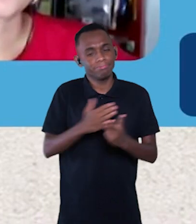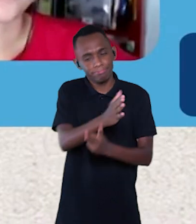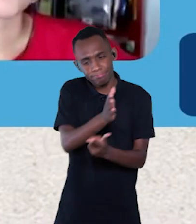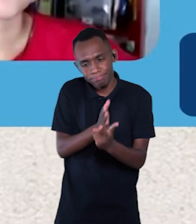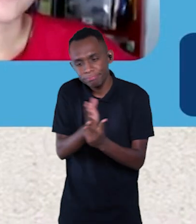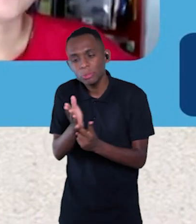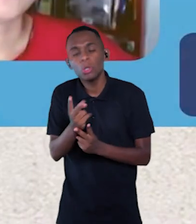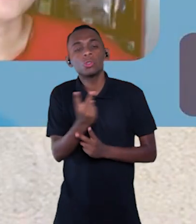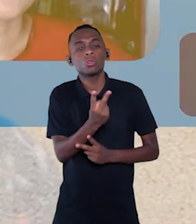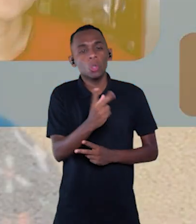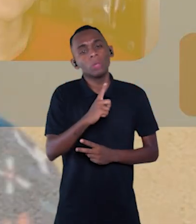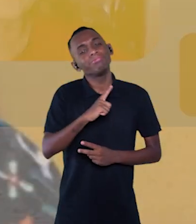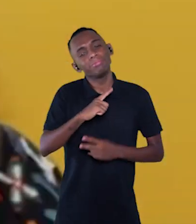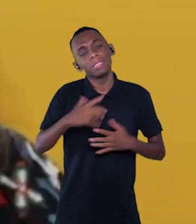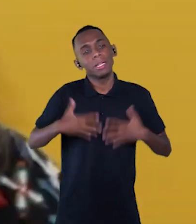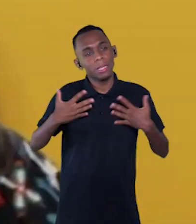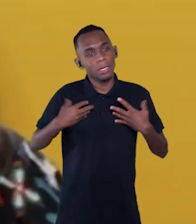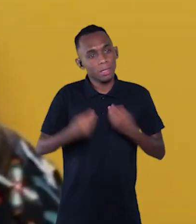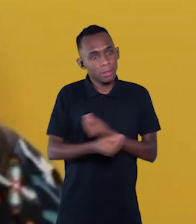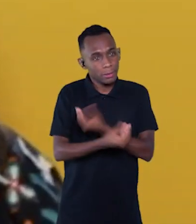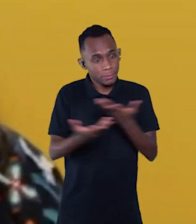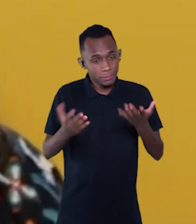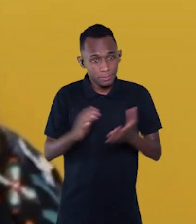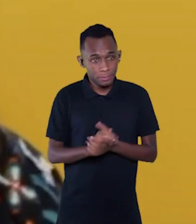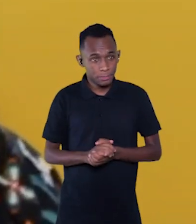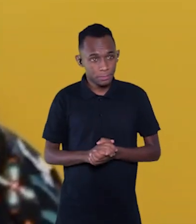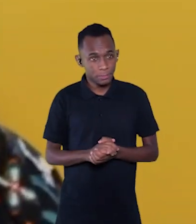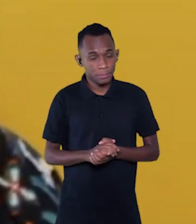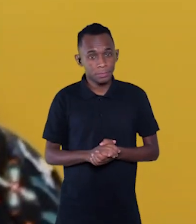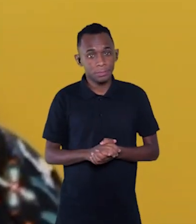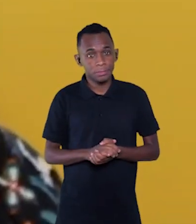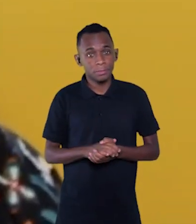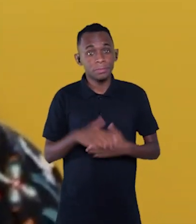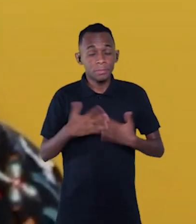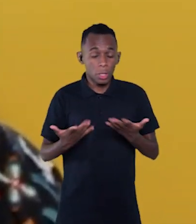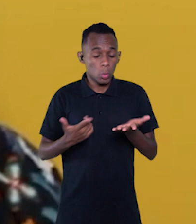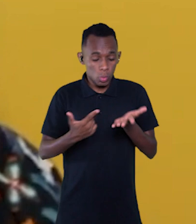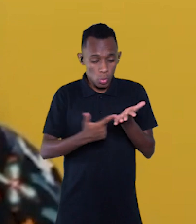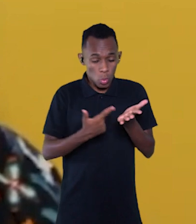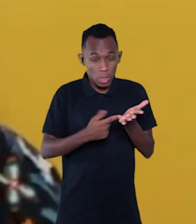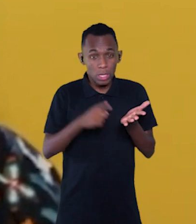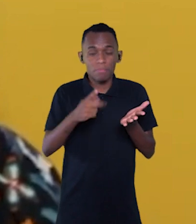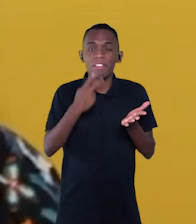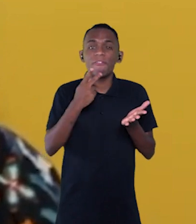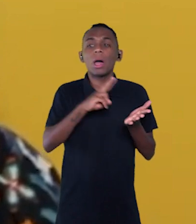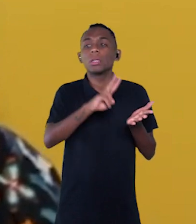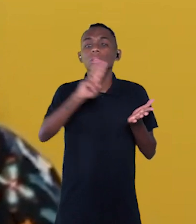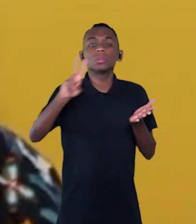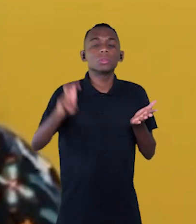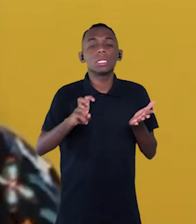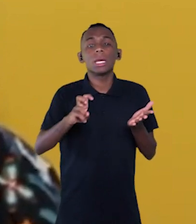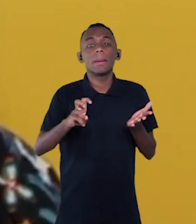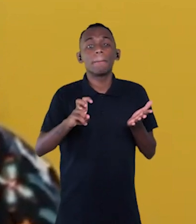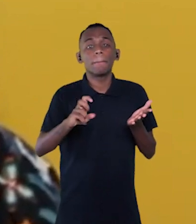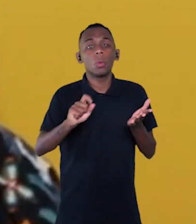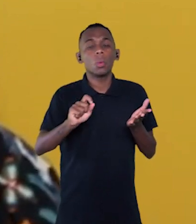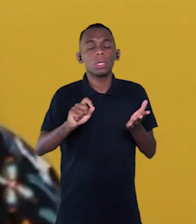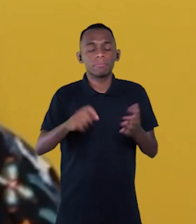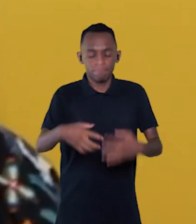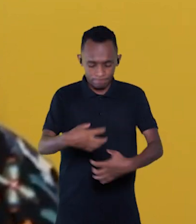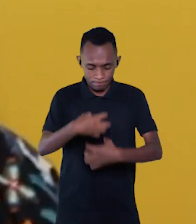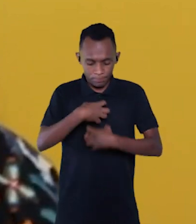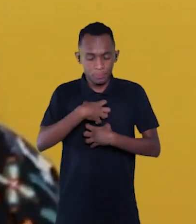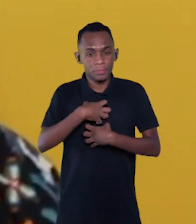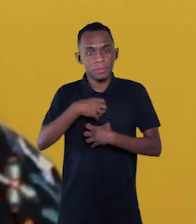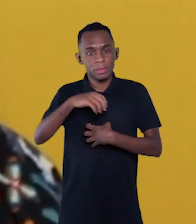alguma forma alegria para o outro, né? Júlia, e no livro você fala também a respeito do sentir,